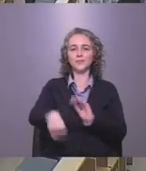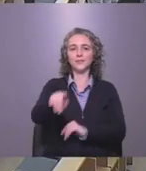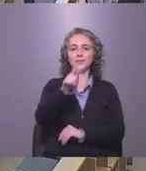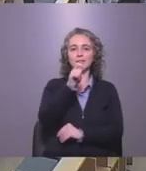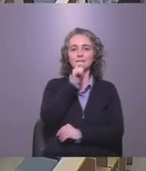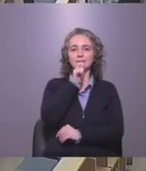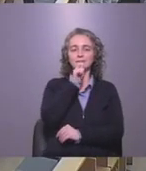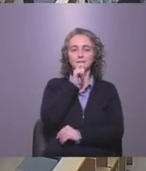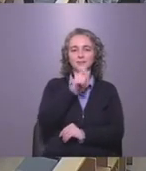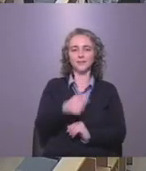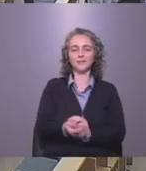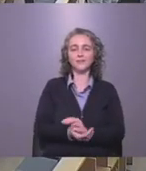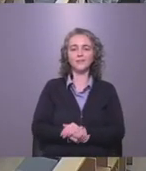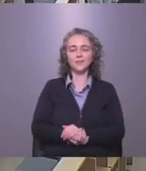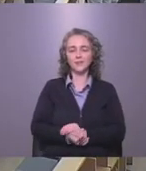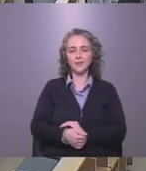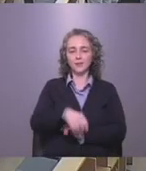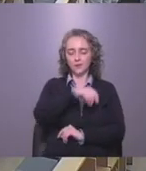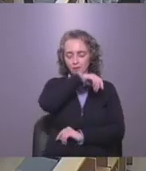Amém.